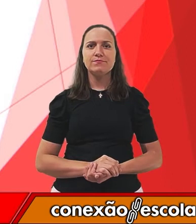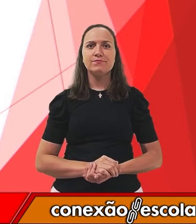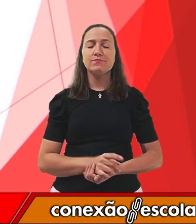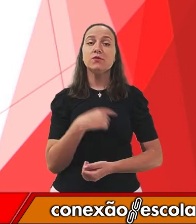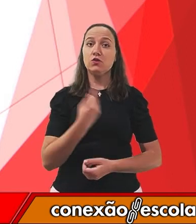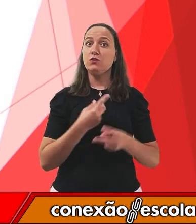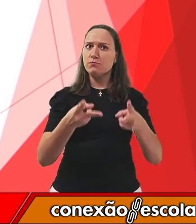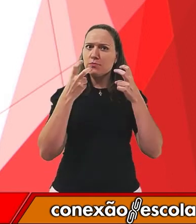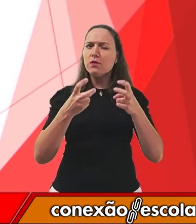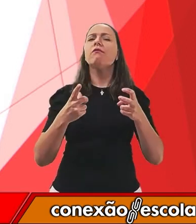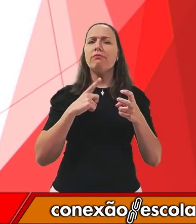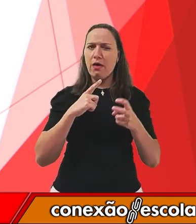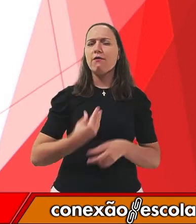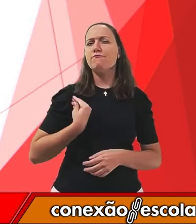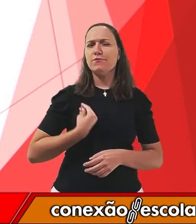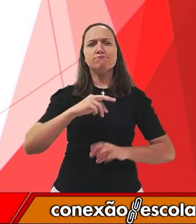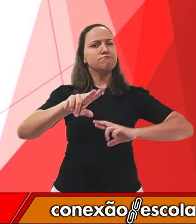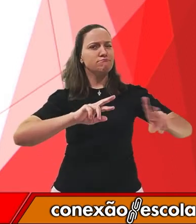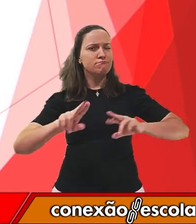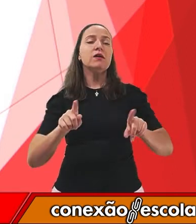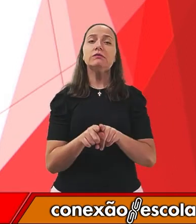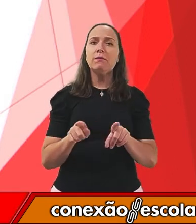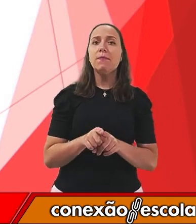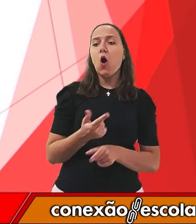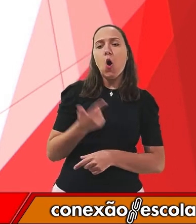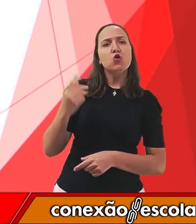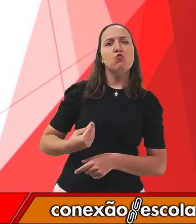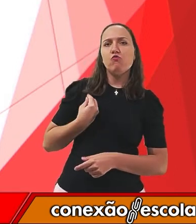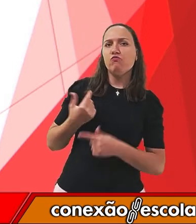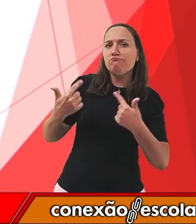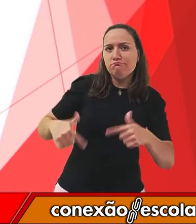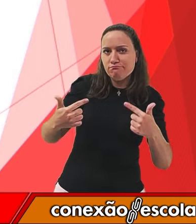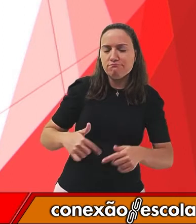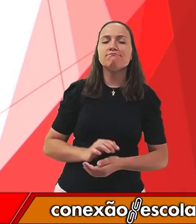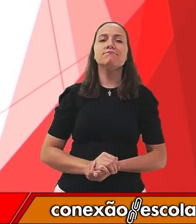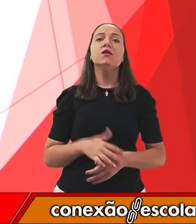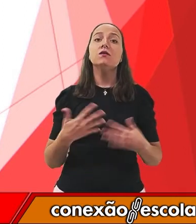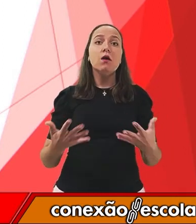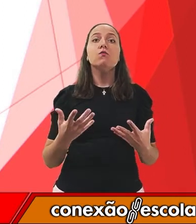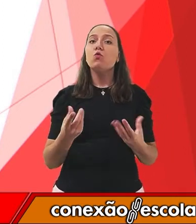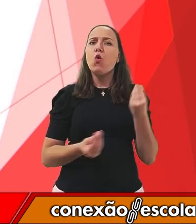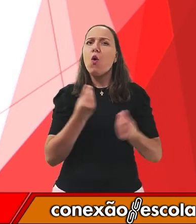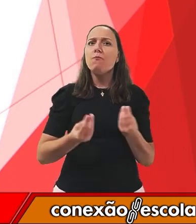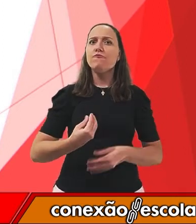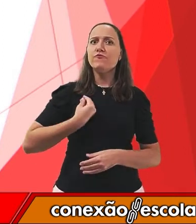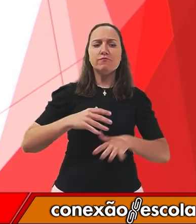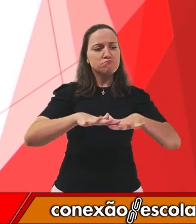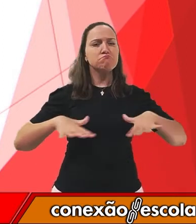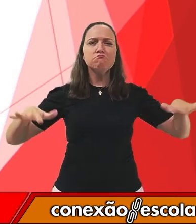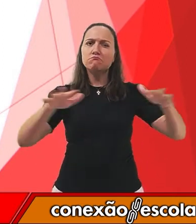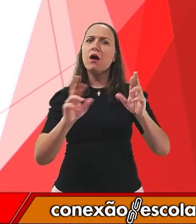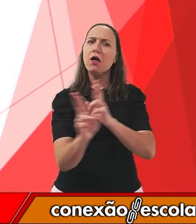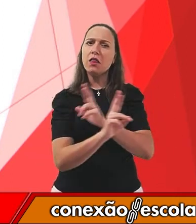Vimos que existem vários seres vivos e seres não vivos também. Esses seres convivem conjuntamente numa relação